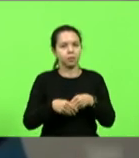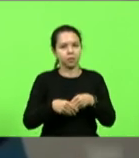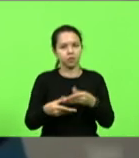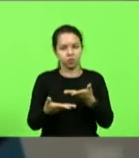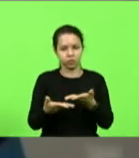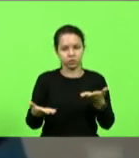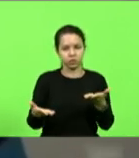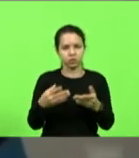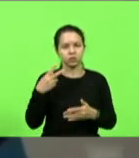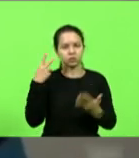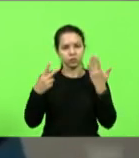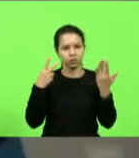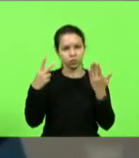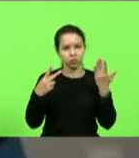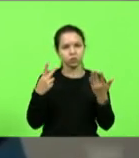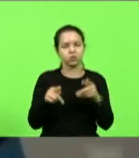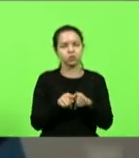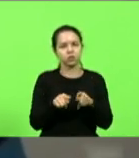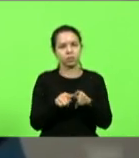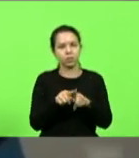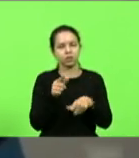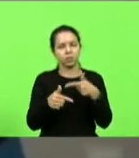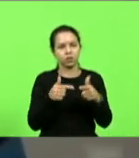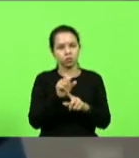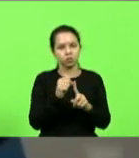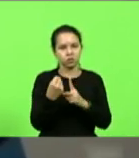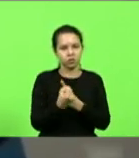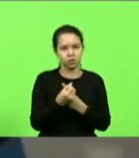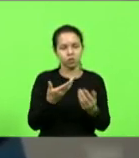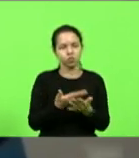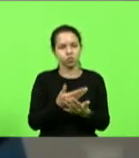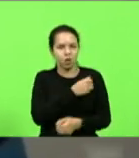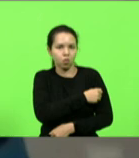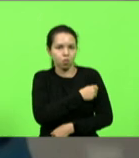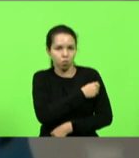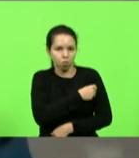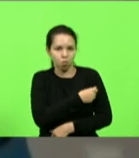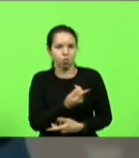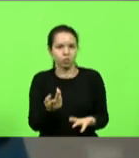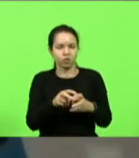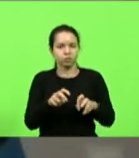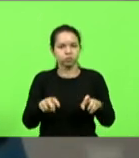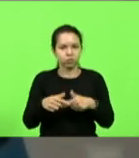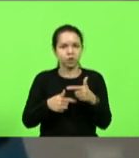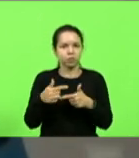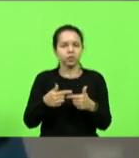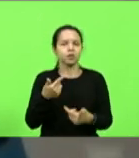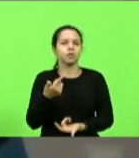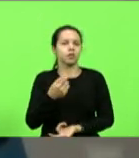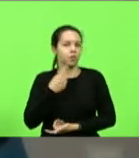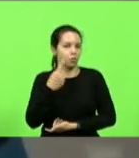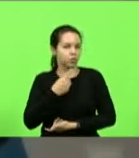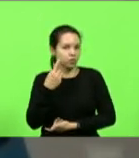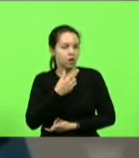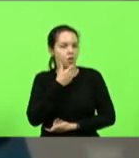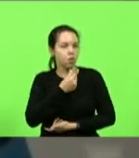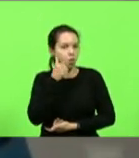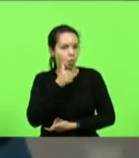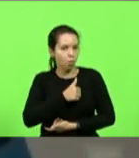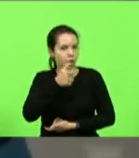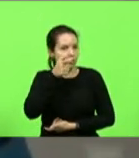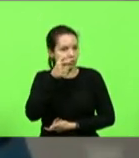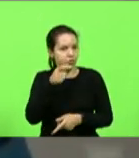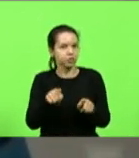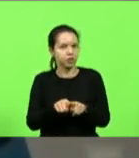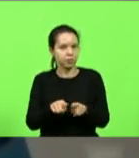aqui, psicólogas, colegas do serviço social, estudantes, né, os demais colegas de mesa, deputados e deputadas que estão assistindo, né?